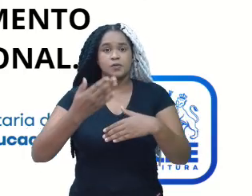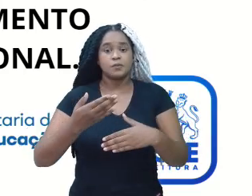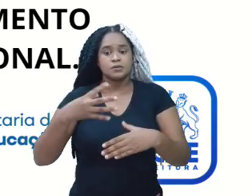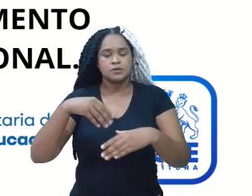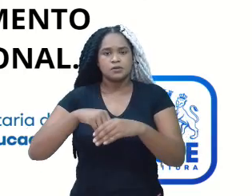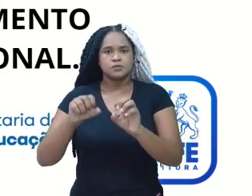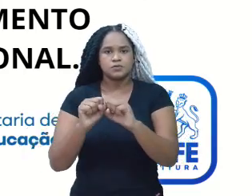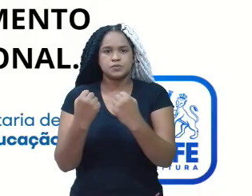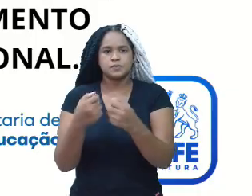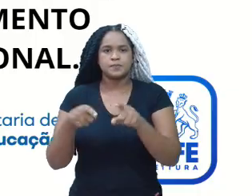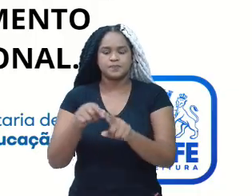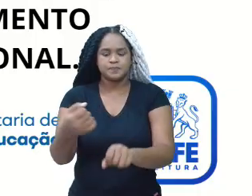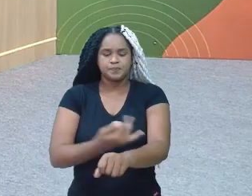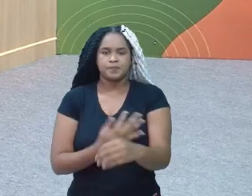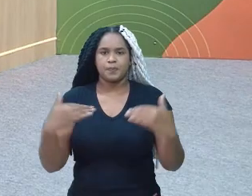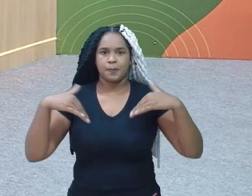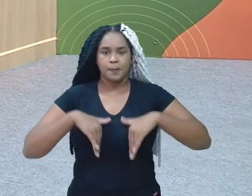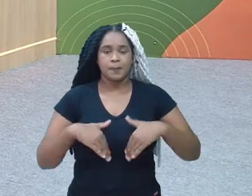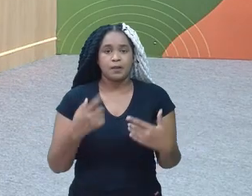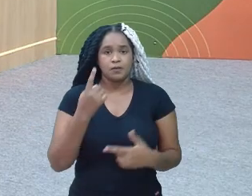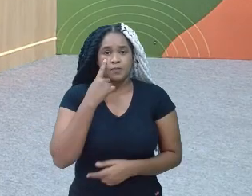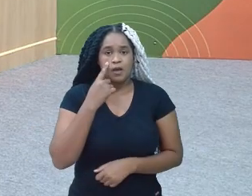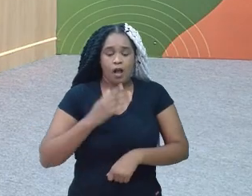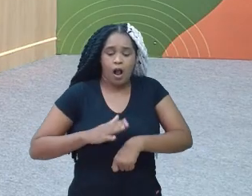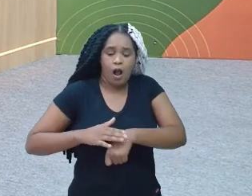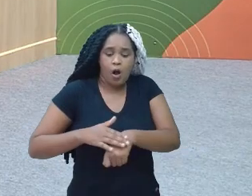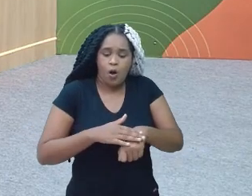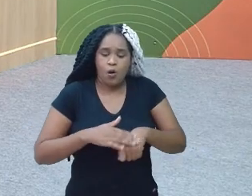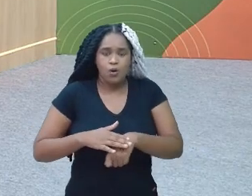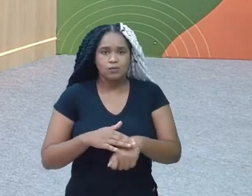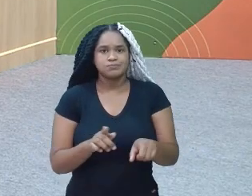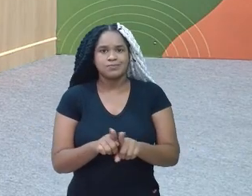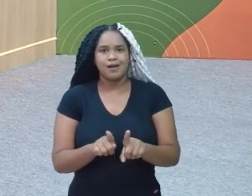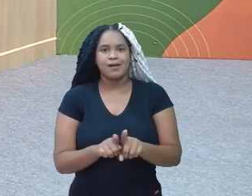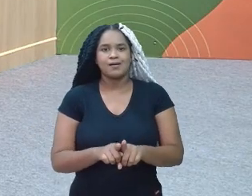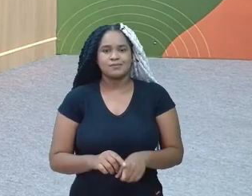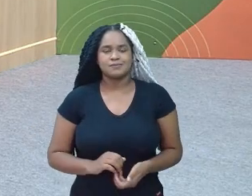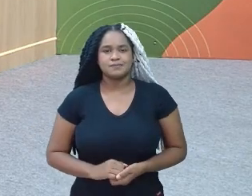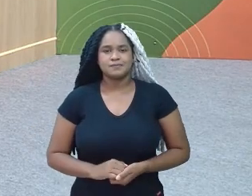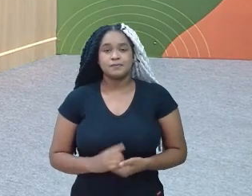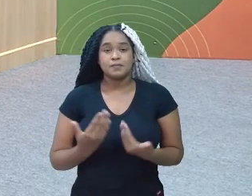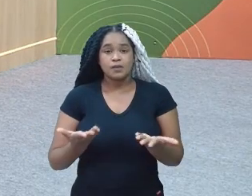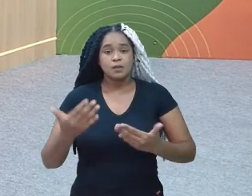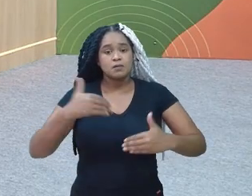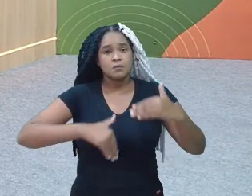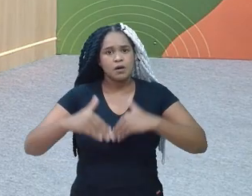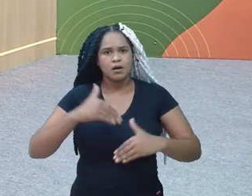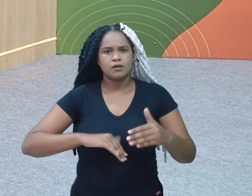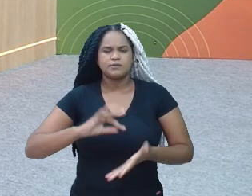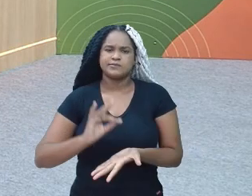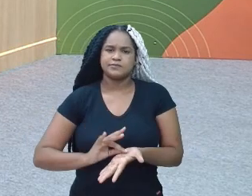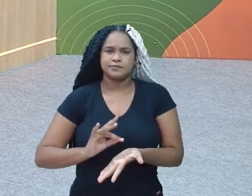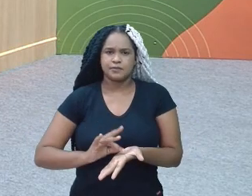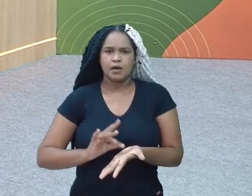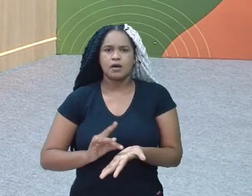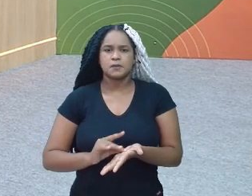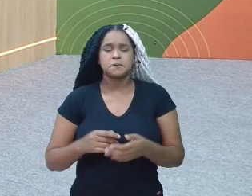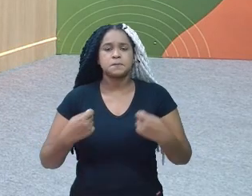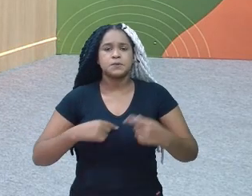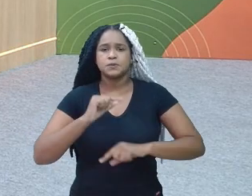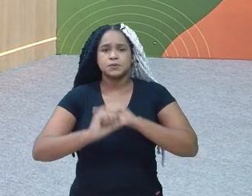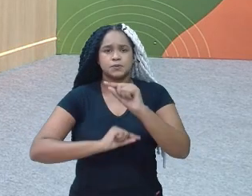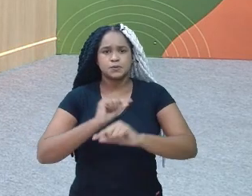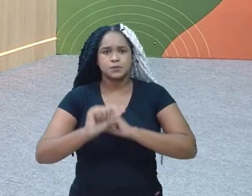socioemocional. Então, socioemocional, autonomia. Então, essa participação, de fato, precisa